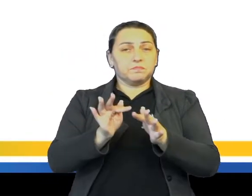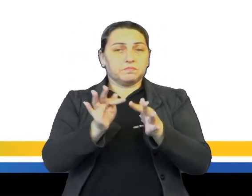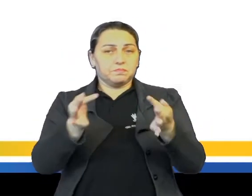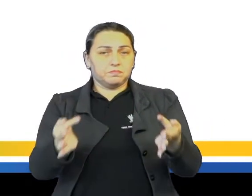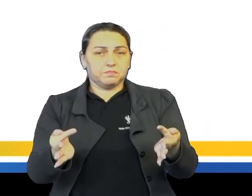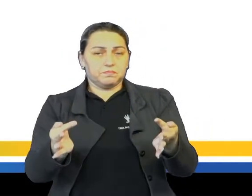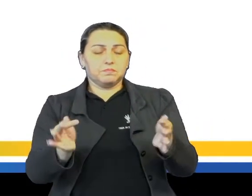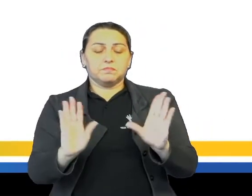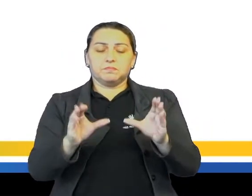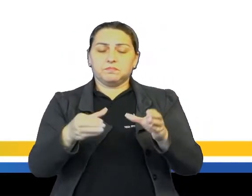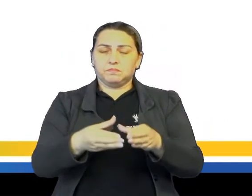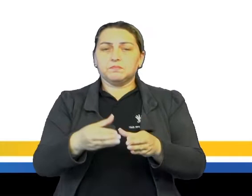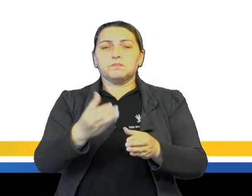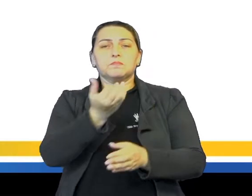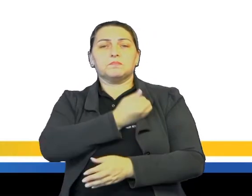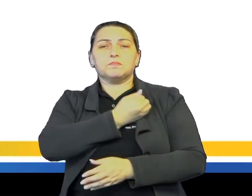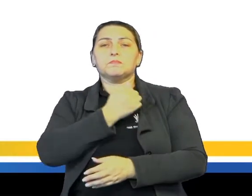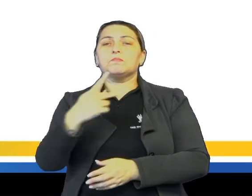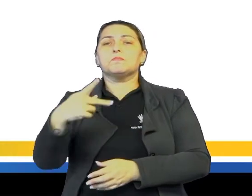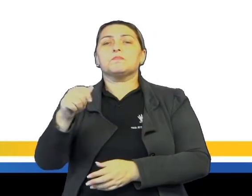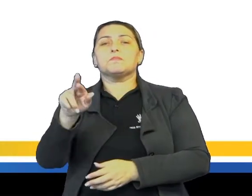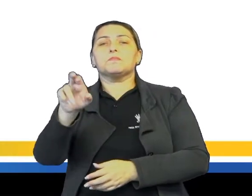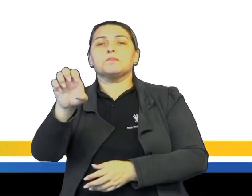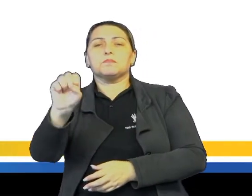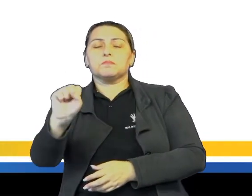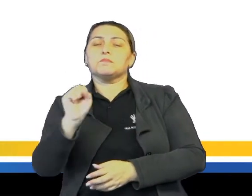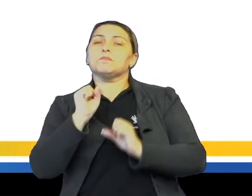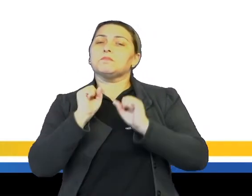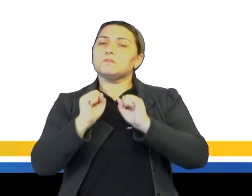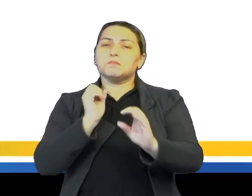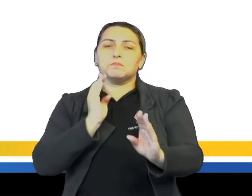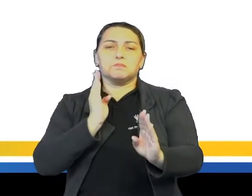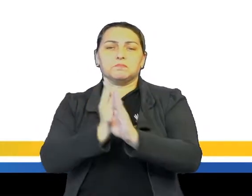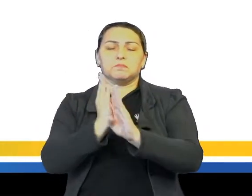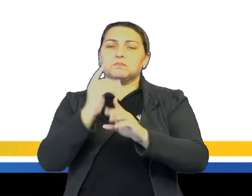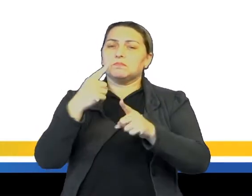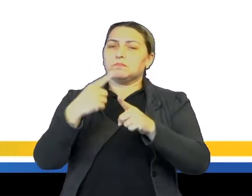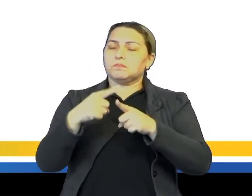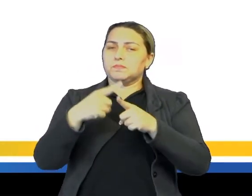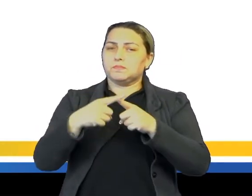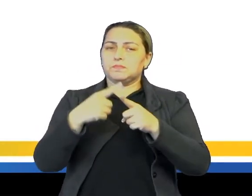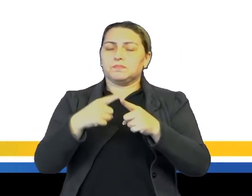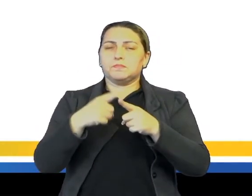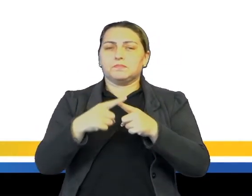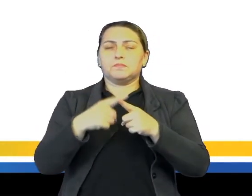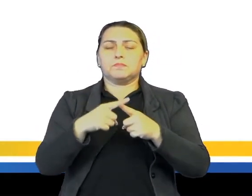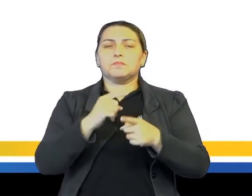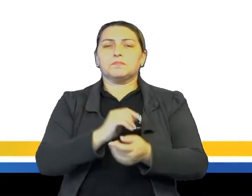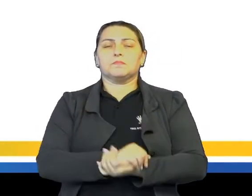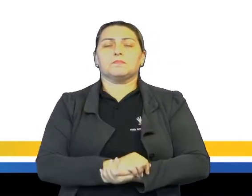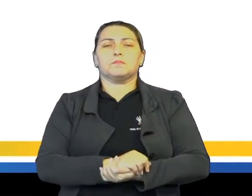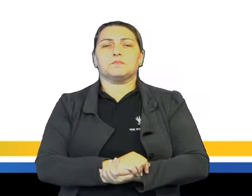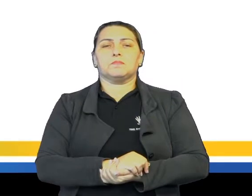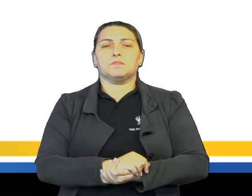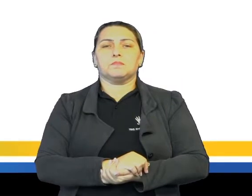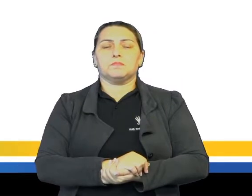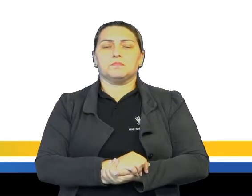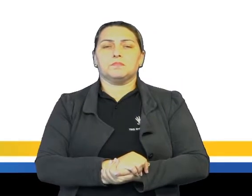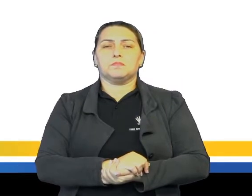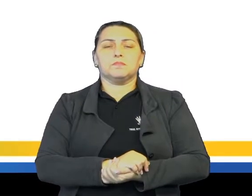simples. O conjunto dos números pares você pode identificar porque geralmente